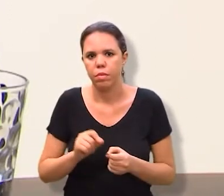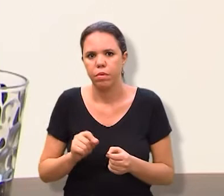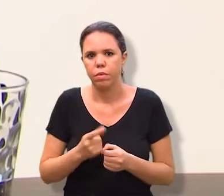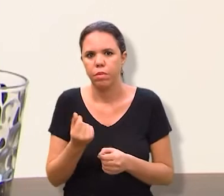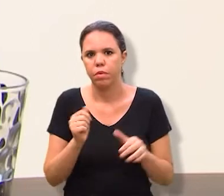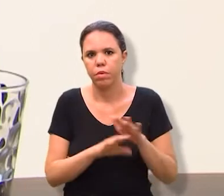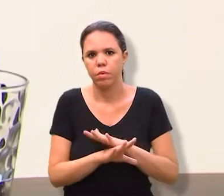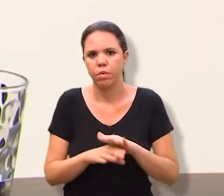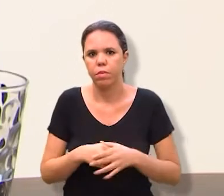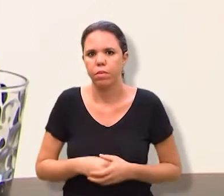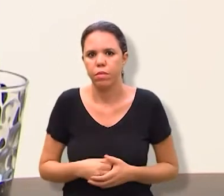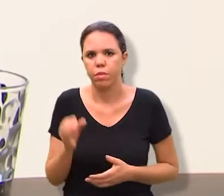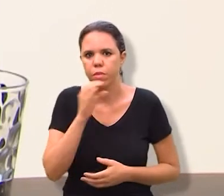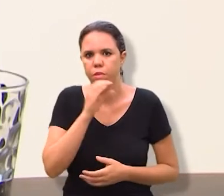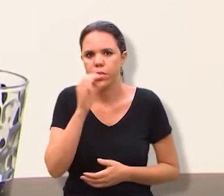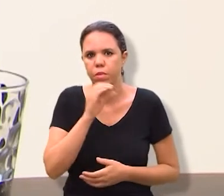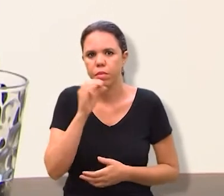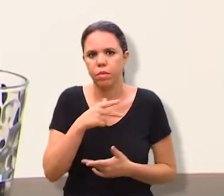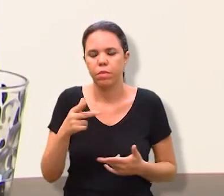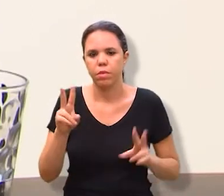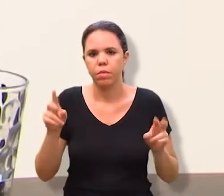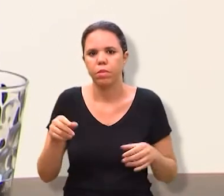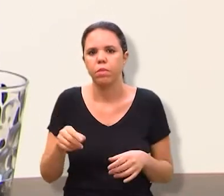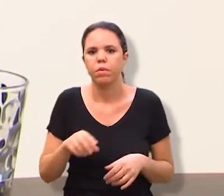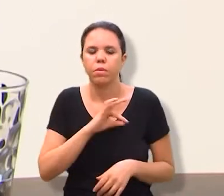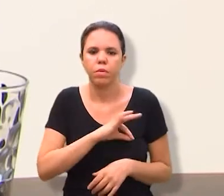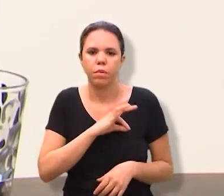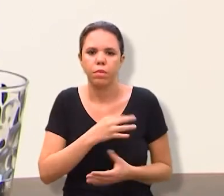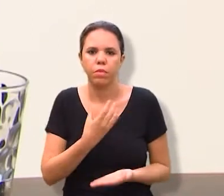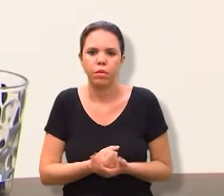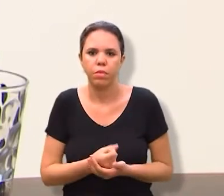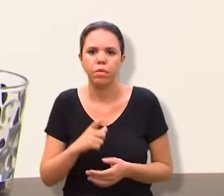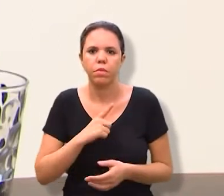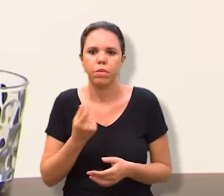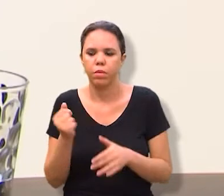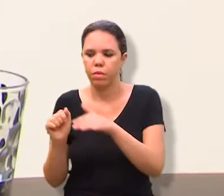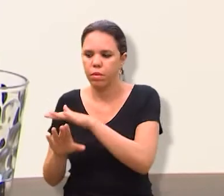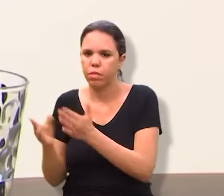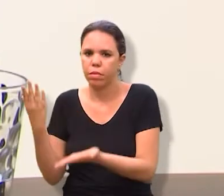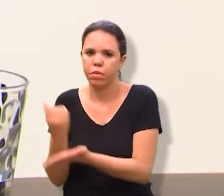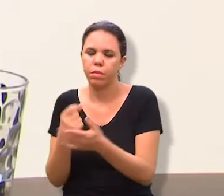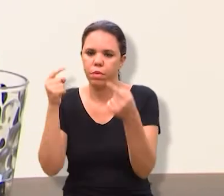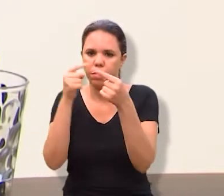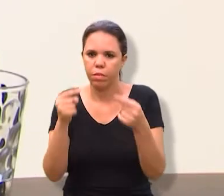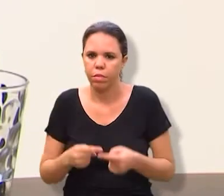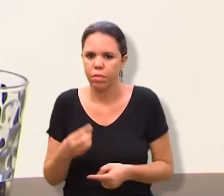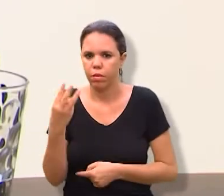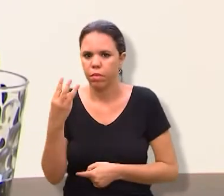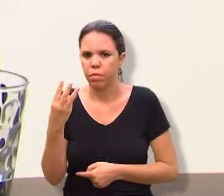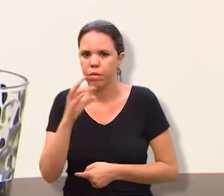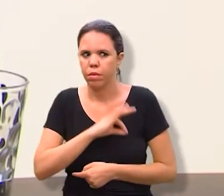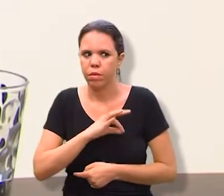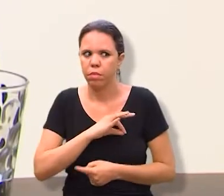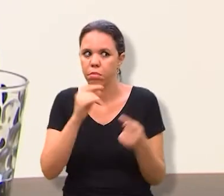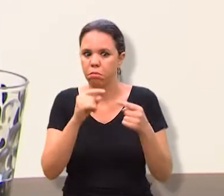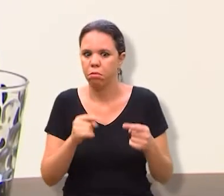consiga fazer uma reserva para emergência. Se é um assalariado, ele tem que ter uma reserva correspondente pelo menos a